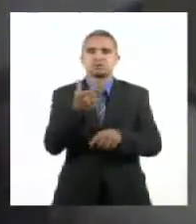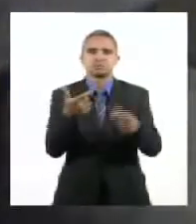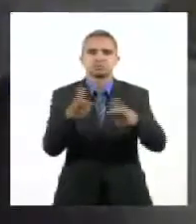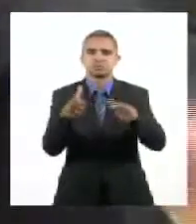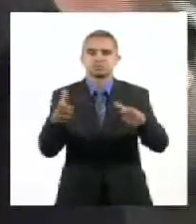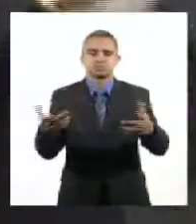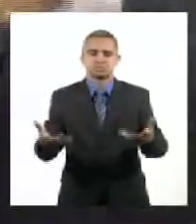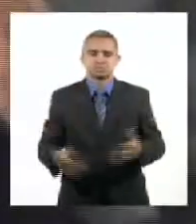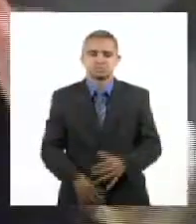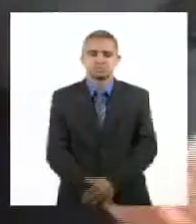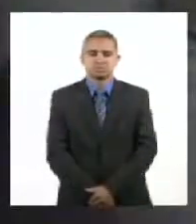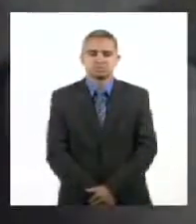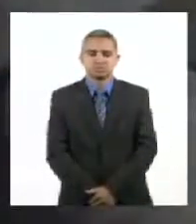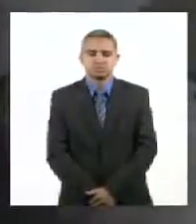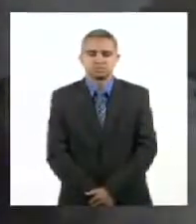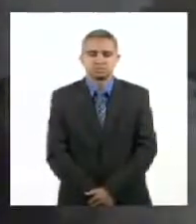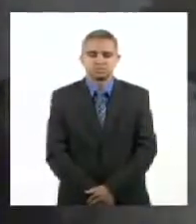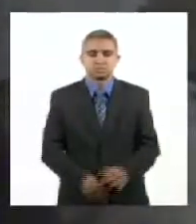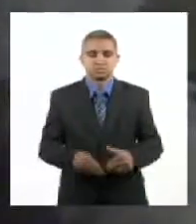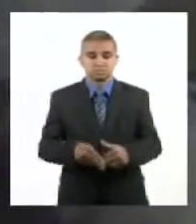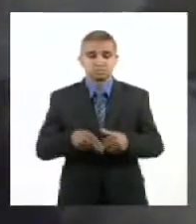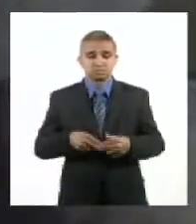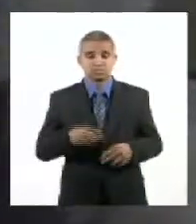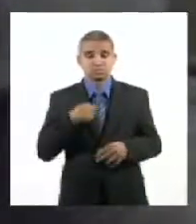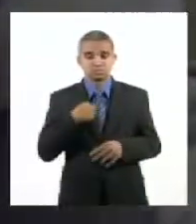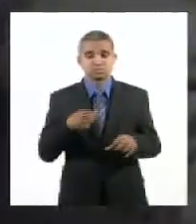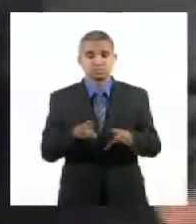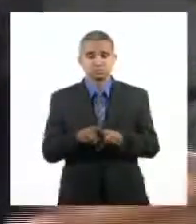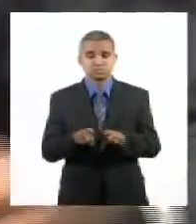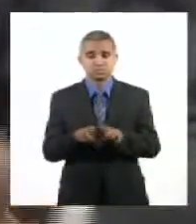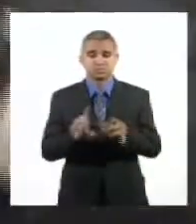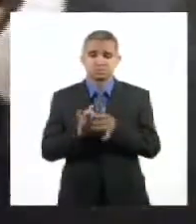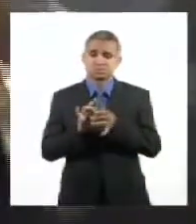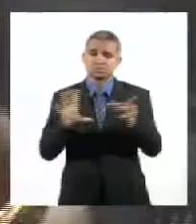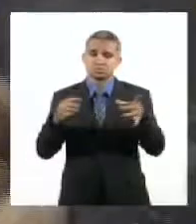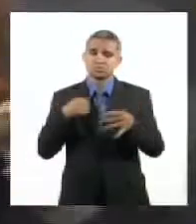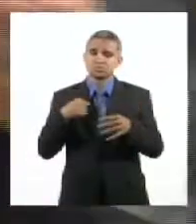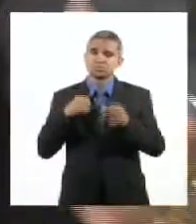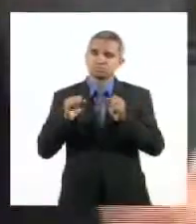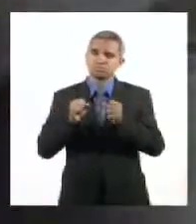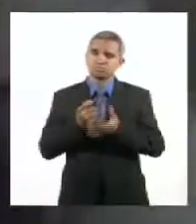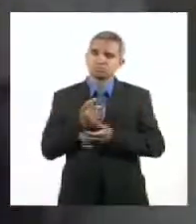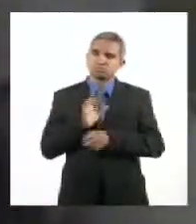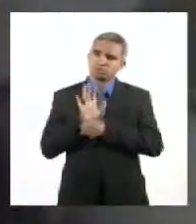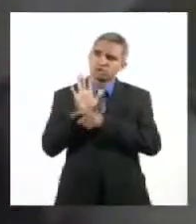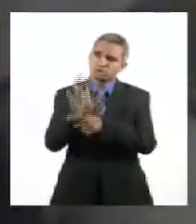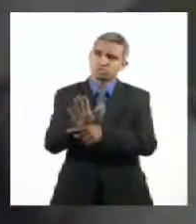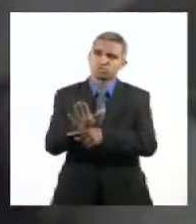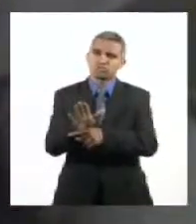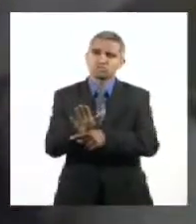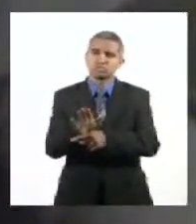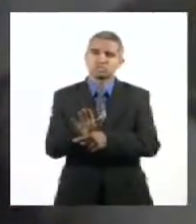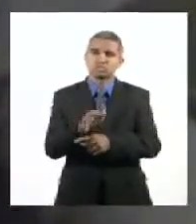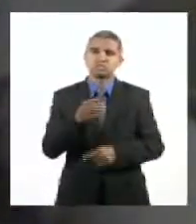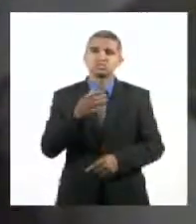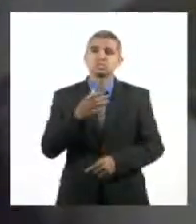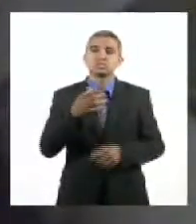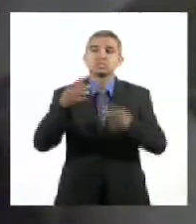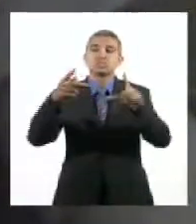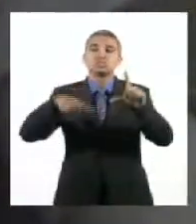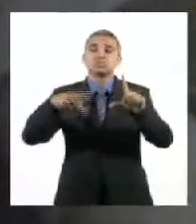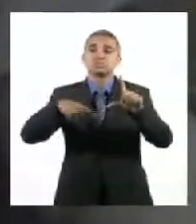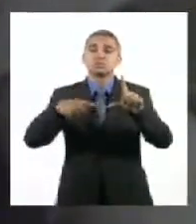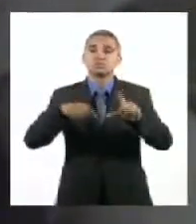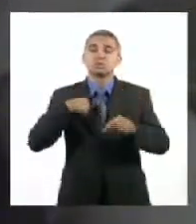Dino. E quero me colocar à disposição de Vossa Excelência, inclusive no que eu puder servir, eu fui o deputado estadual mais bem votado lá no município de Passo do